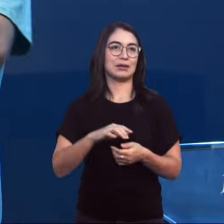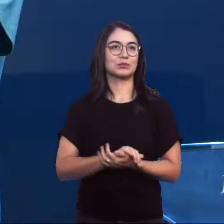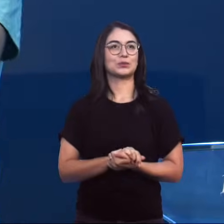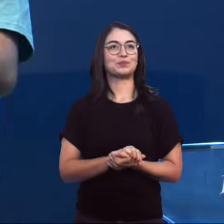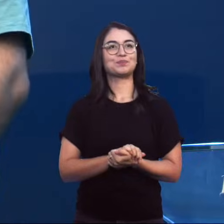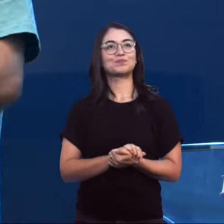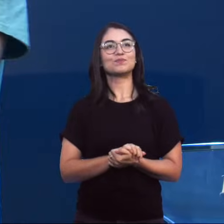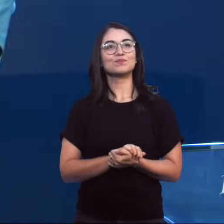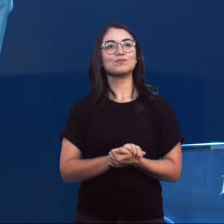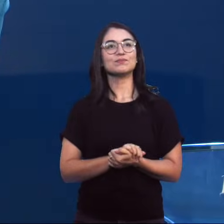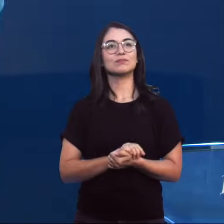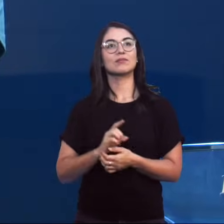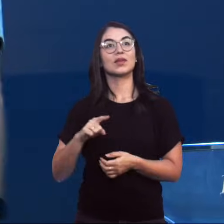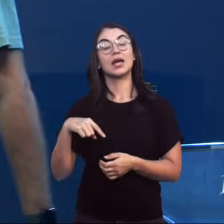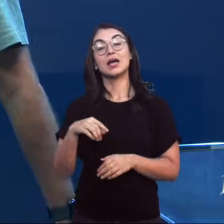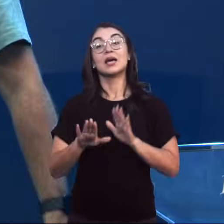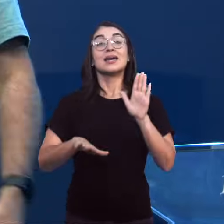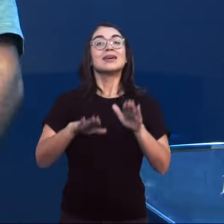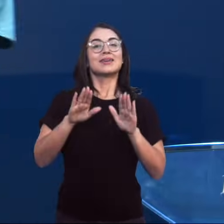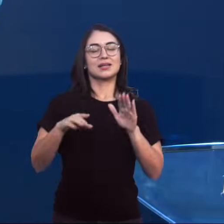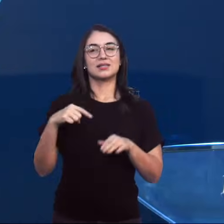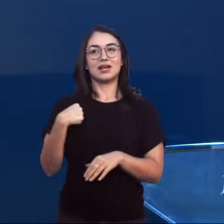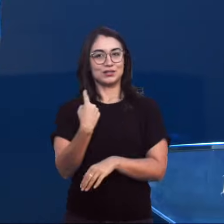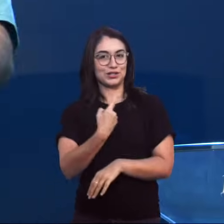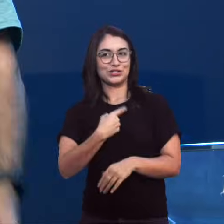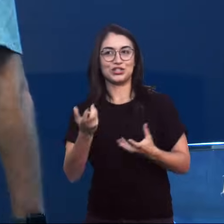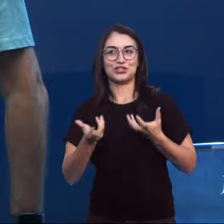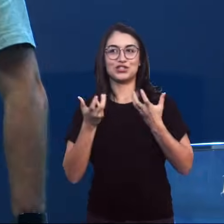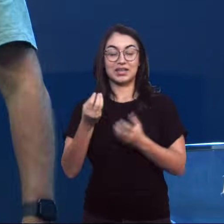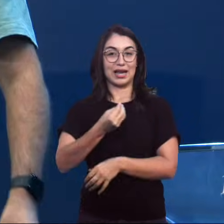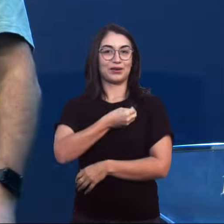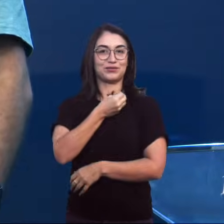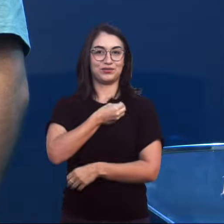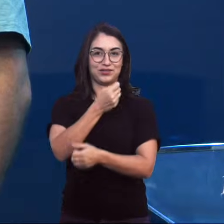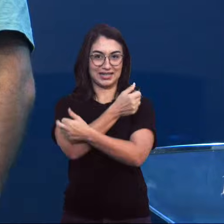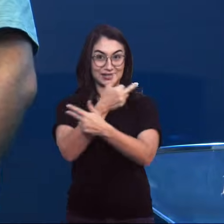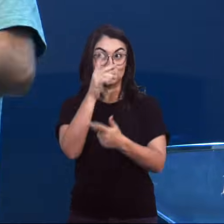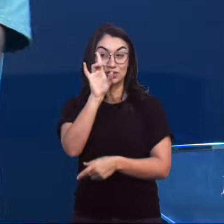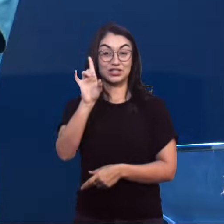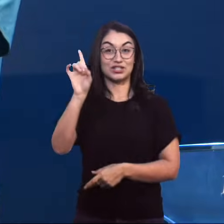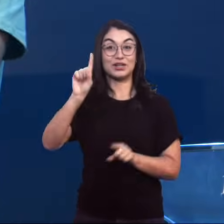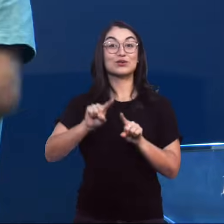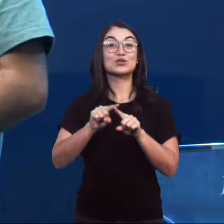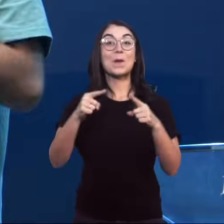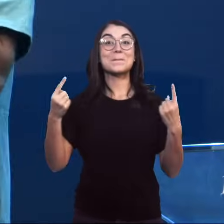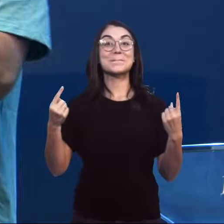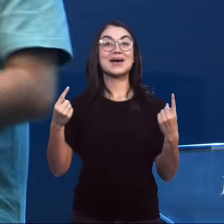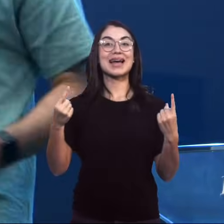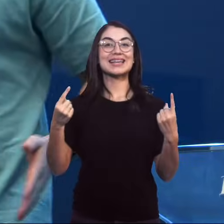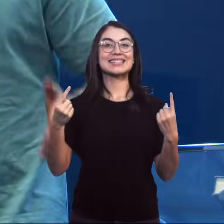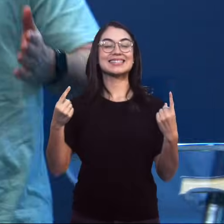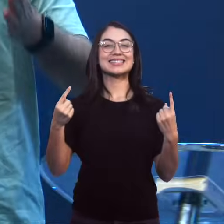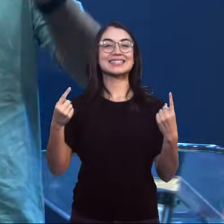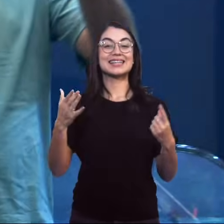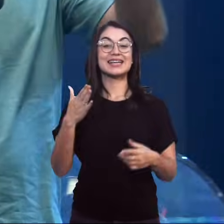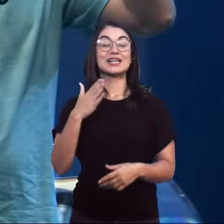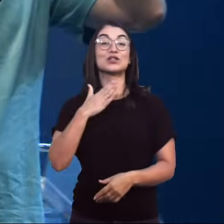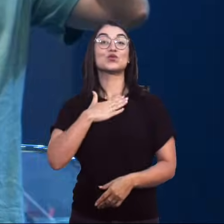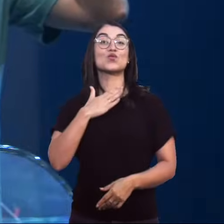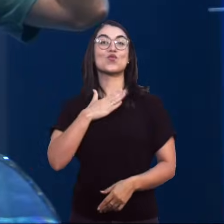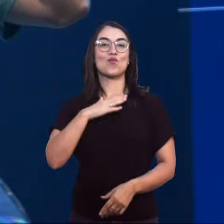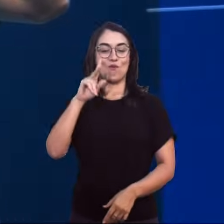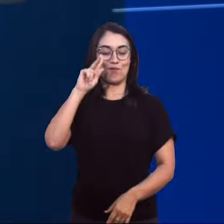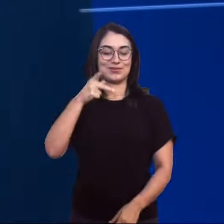as coisas de Deus do nosso jeitinho, mas com Deus não tem jeitinho. Não é por força nem violência, mas é pelo